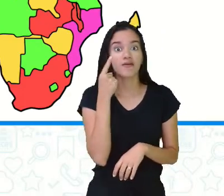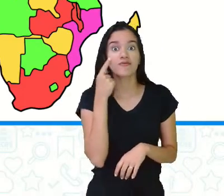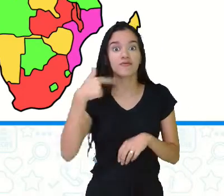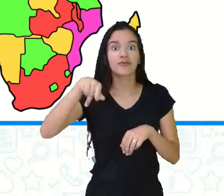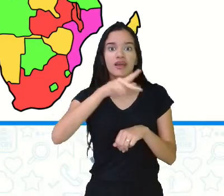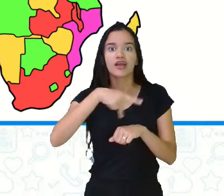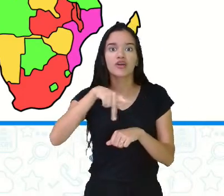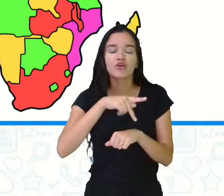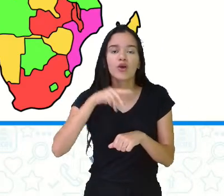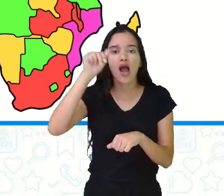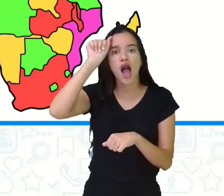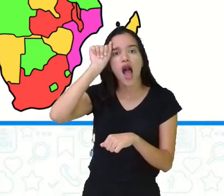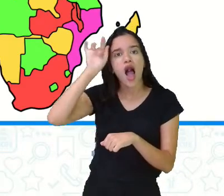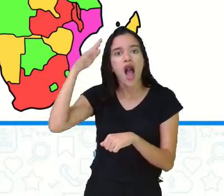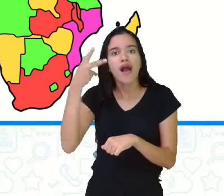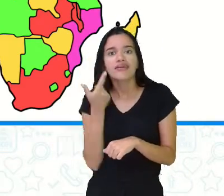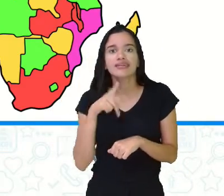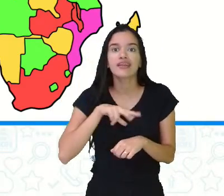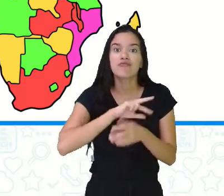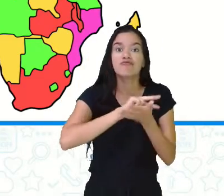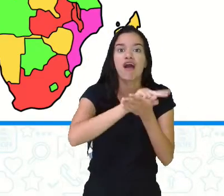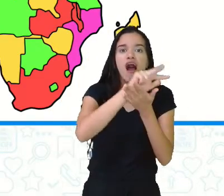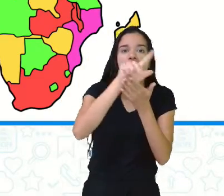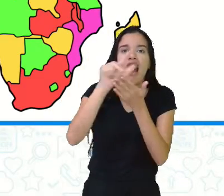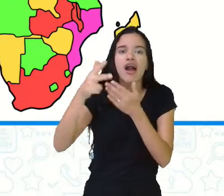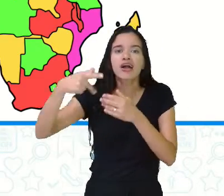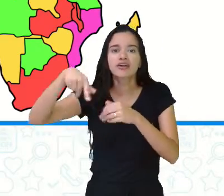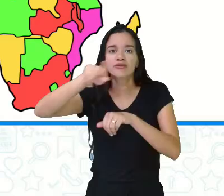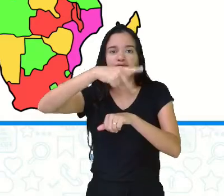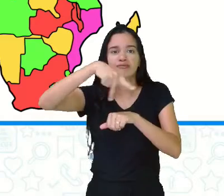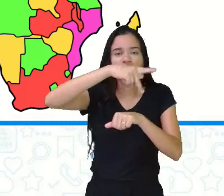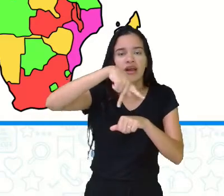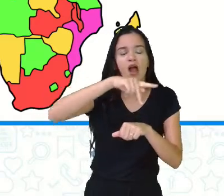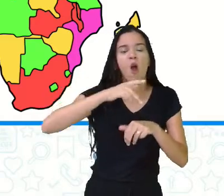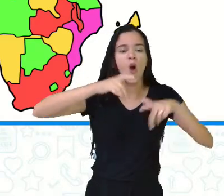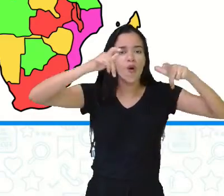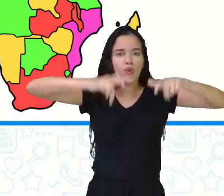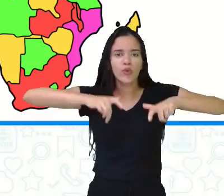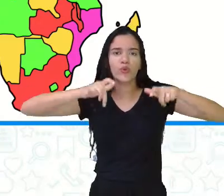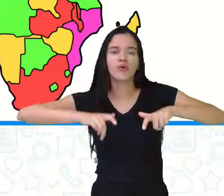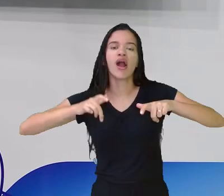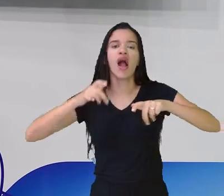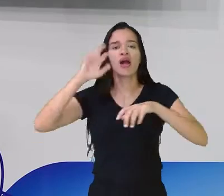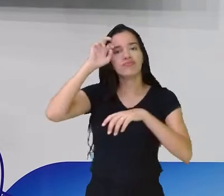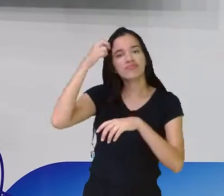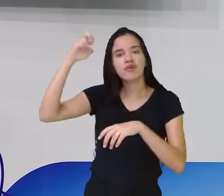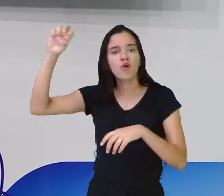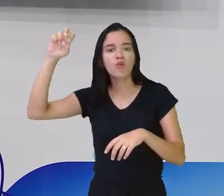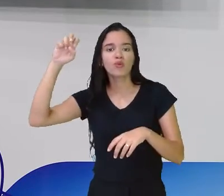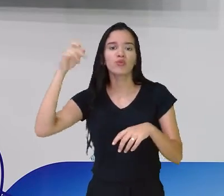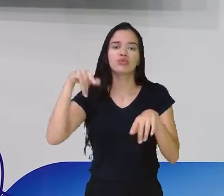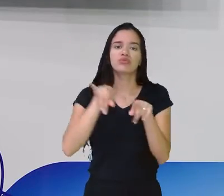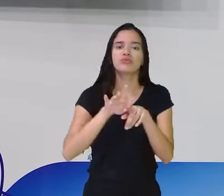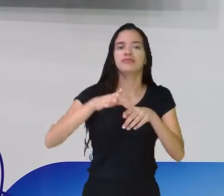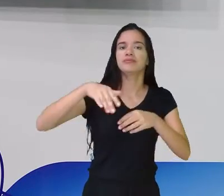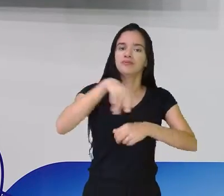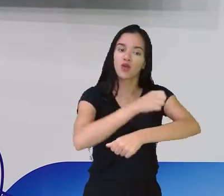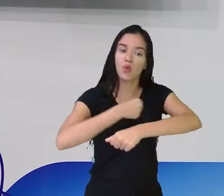como a África tem tantos países, não é? E é um lugar rico, falando de cultura, falando de